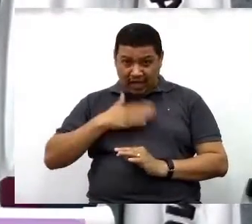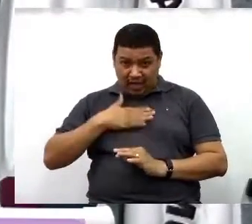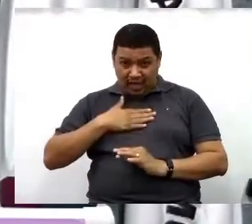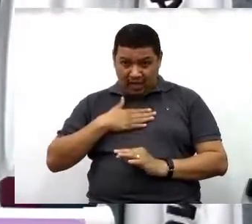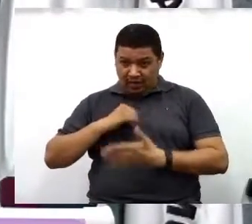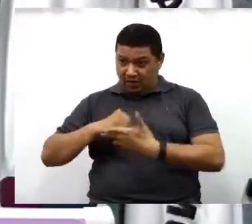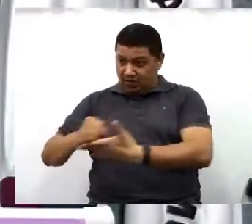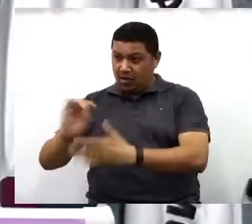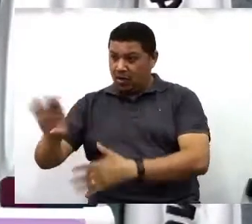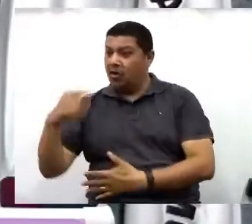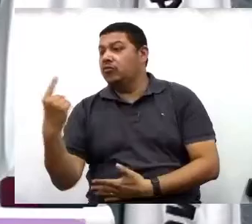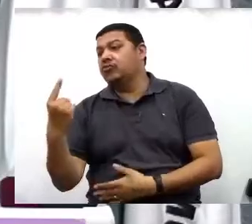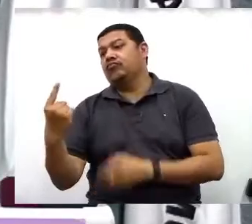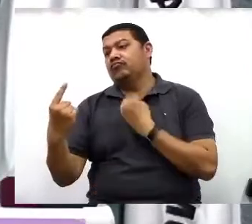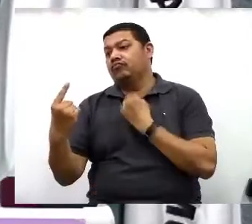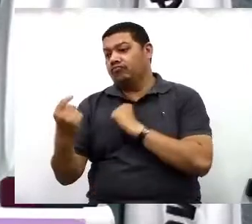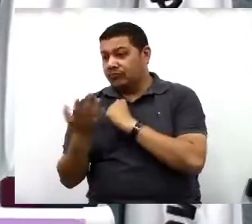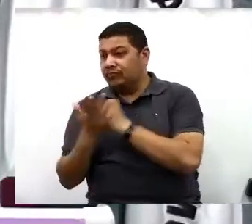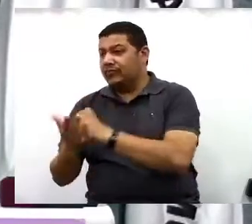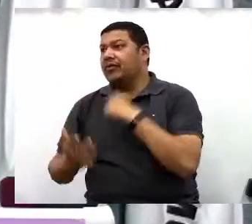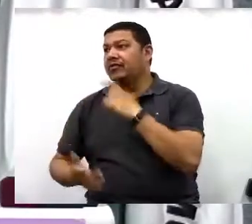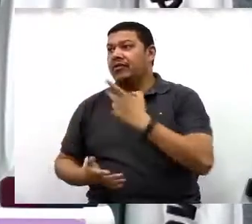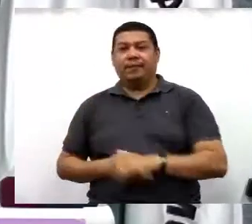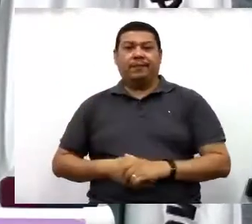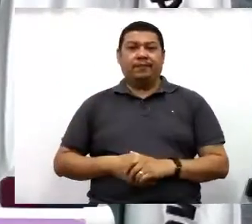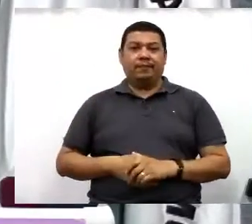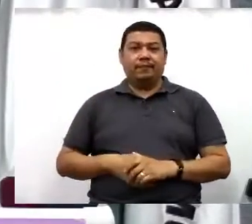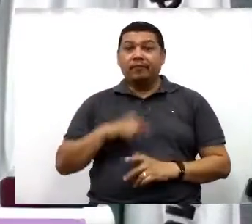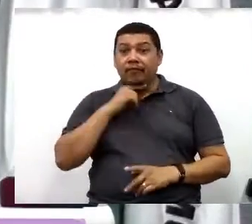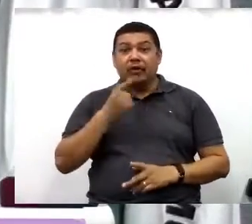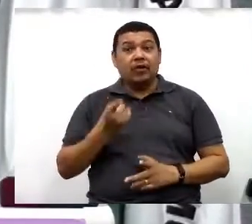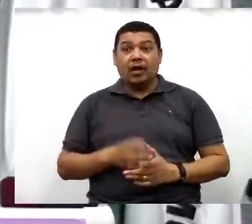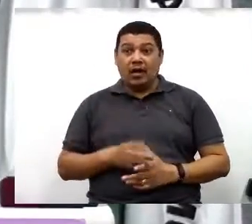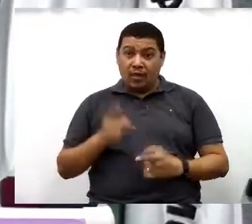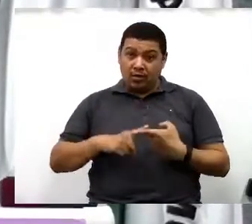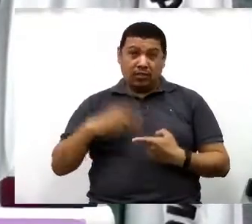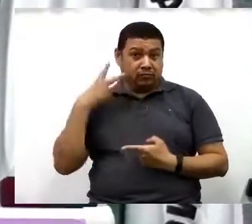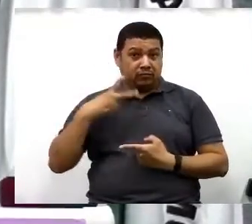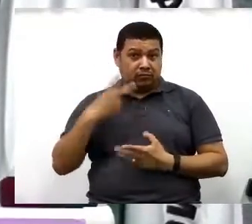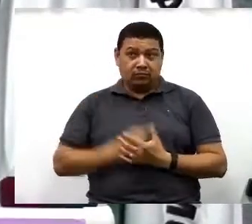você. E a gente não tem condições como um vereador.